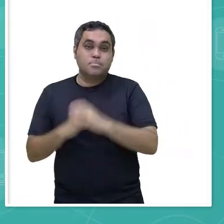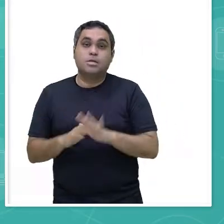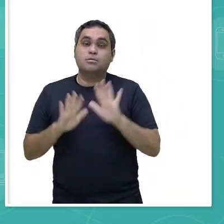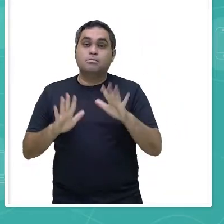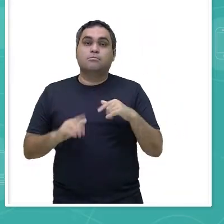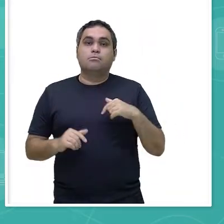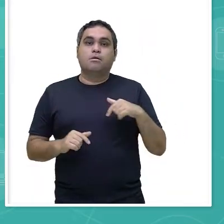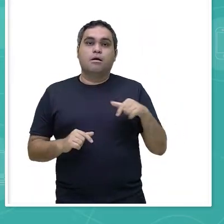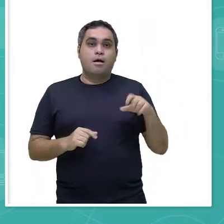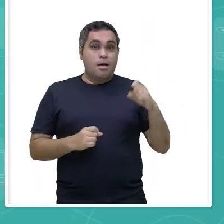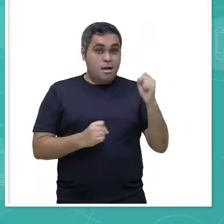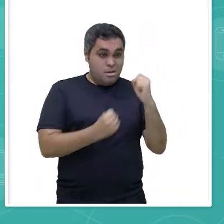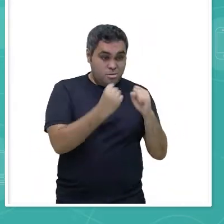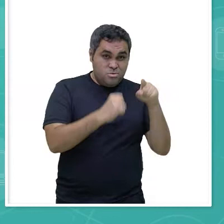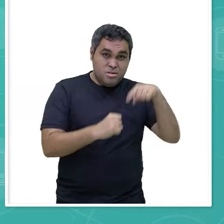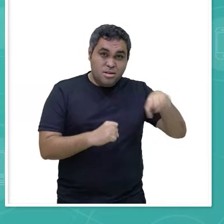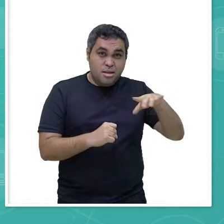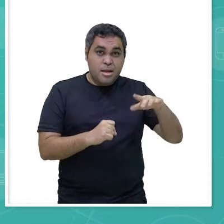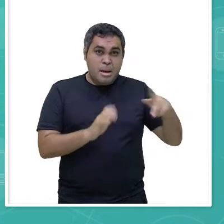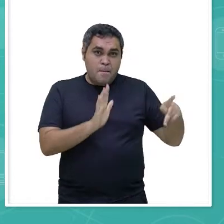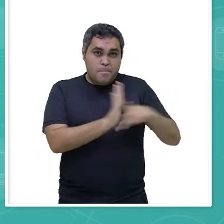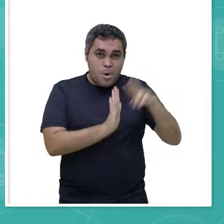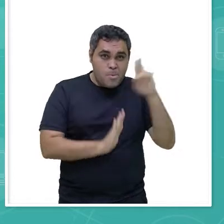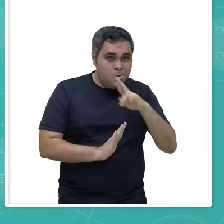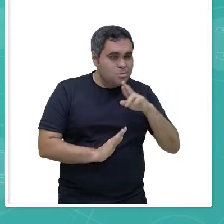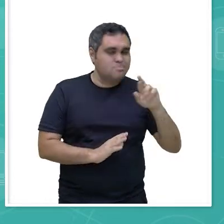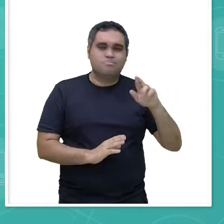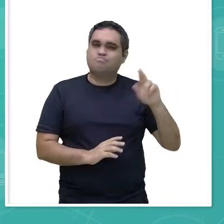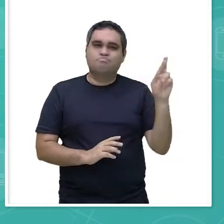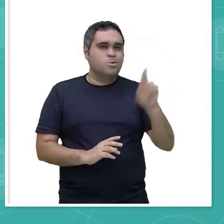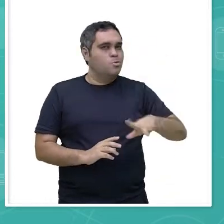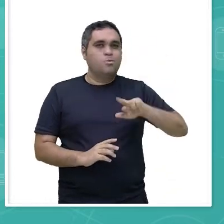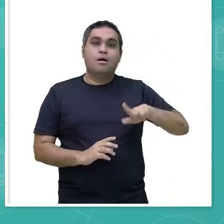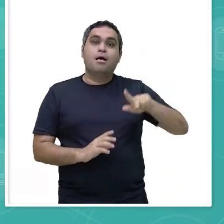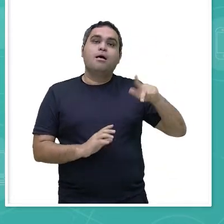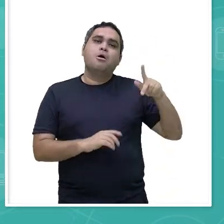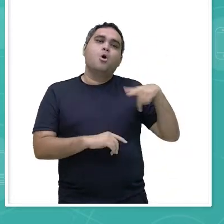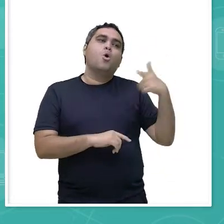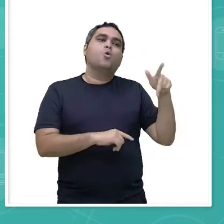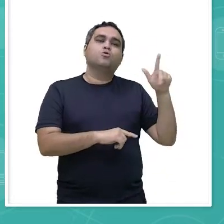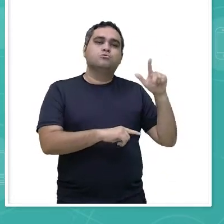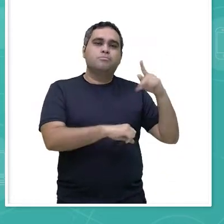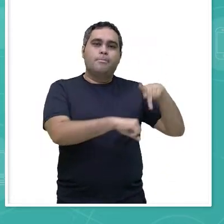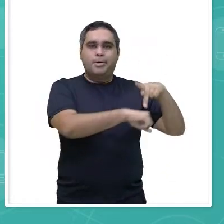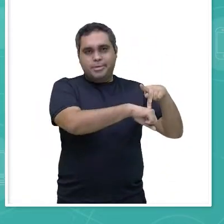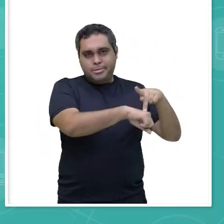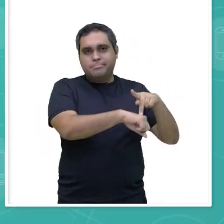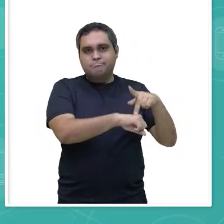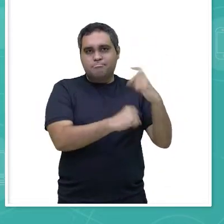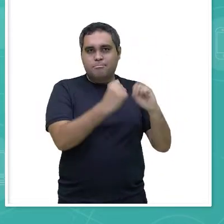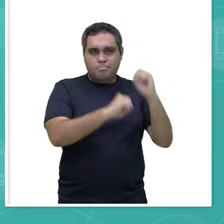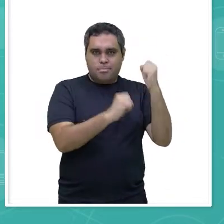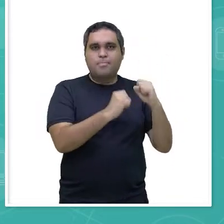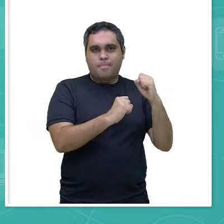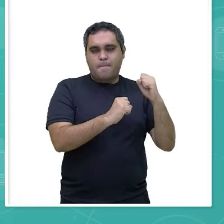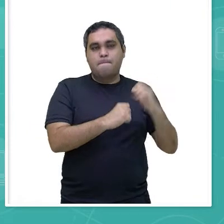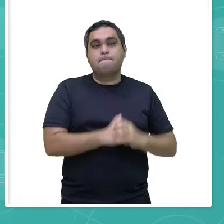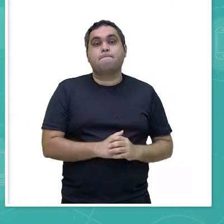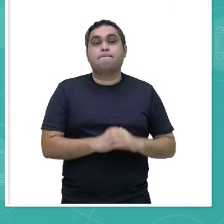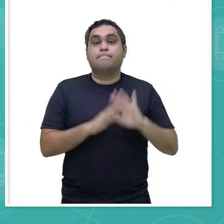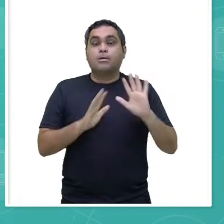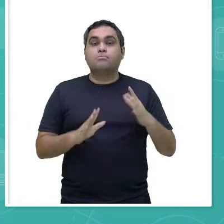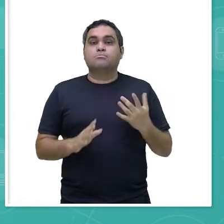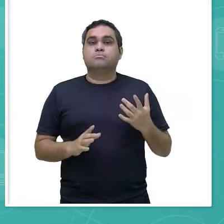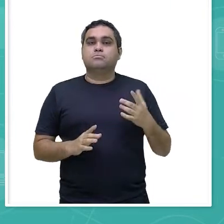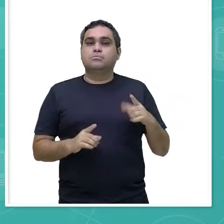então não eram propriamente indústrias russas, certo? Uma política absolutista, ou seja, um poder